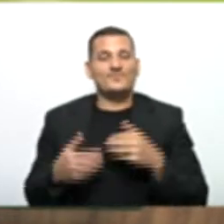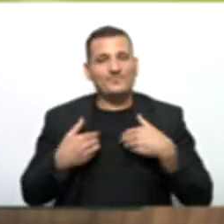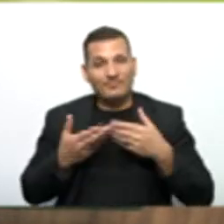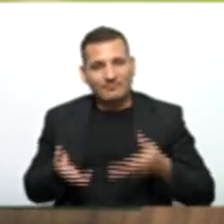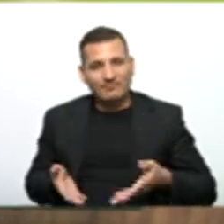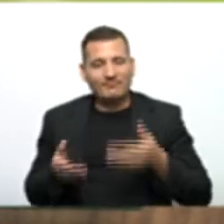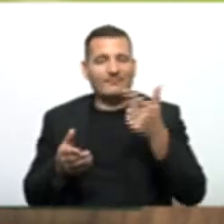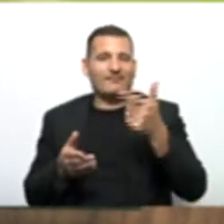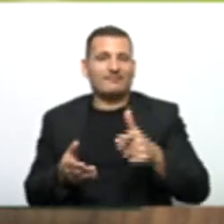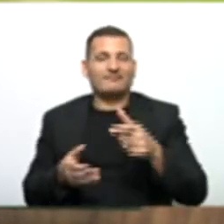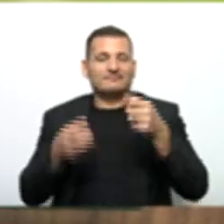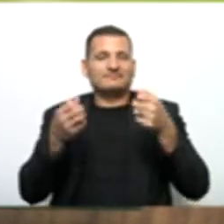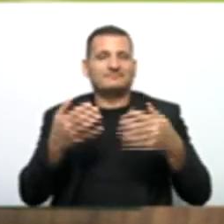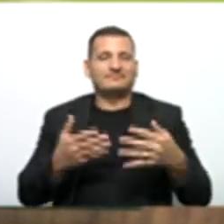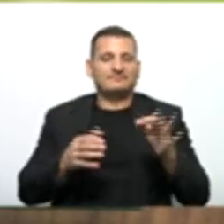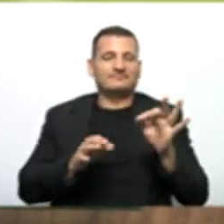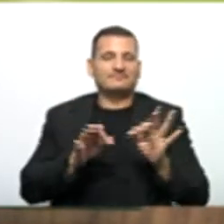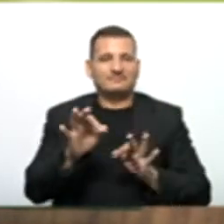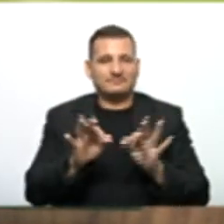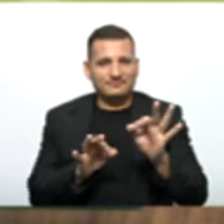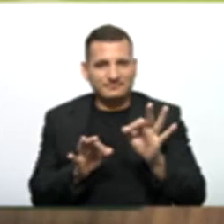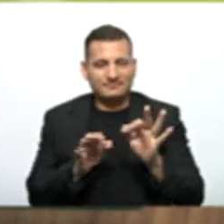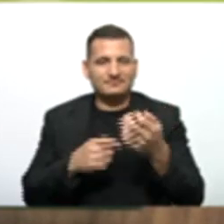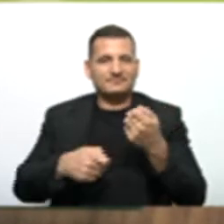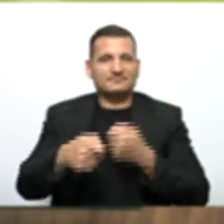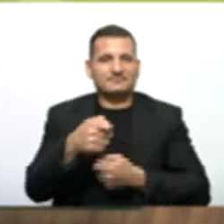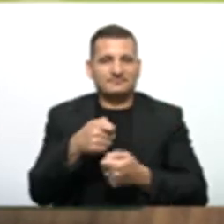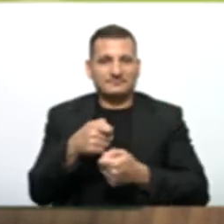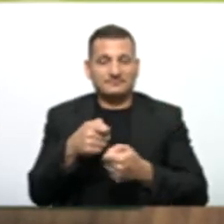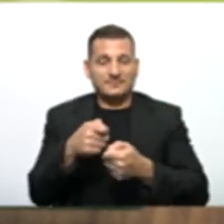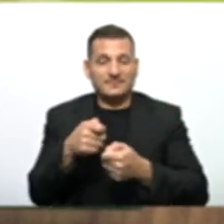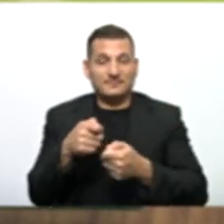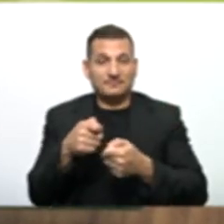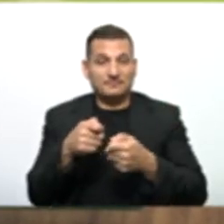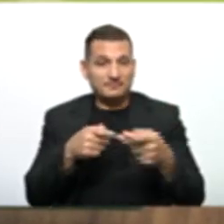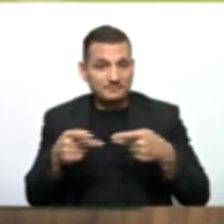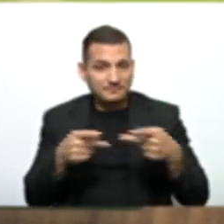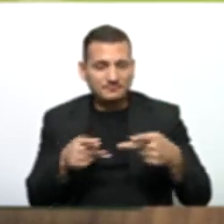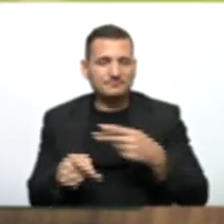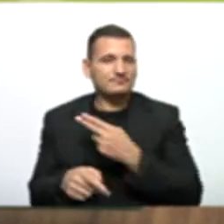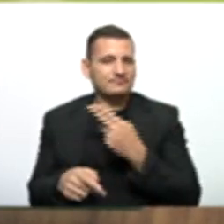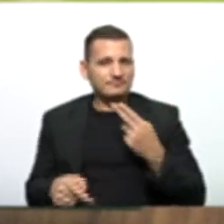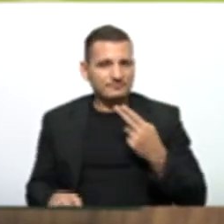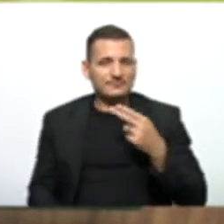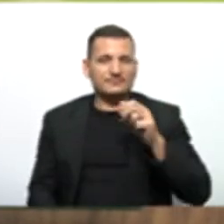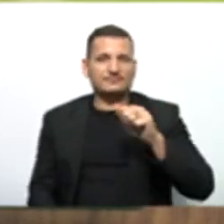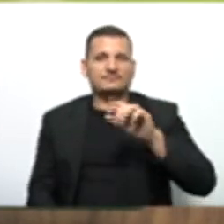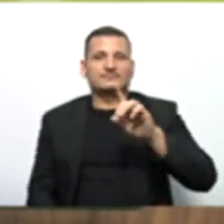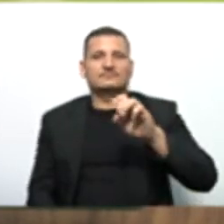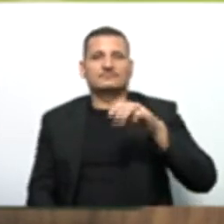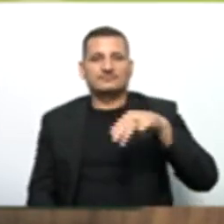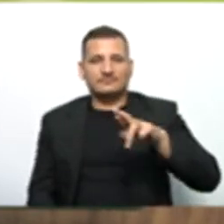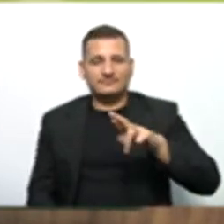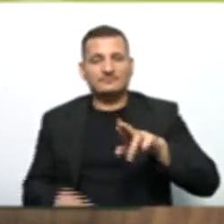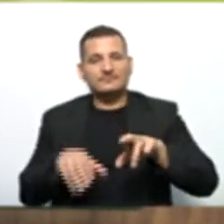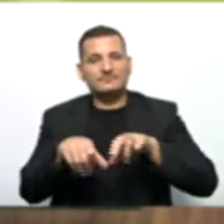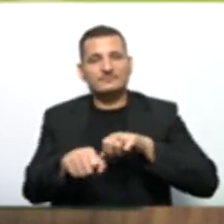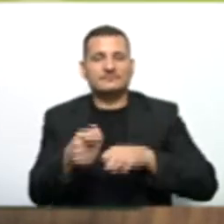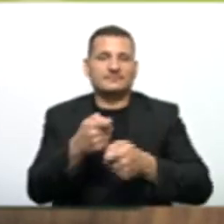para falar de elaboração de gestão de projetos. Eu sou o professor Ademar Batista, formado em